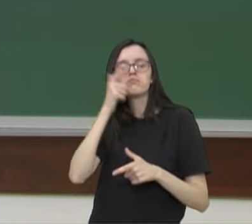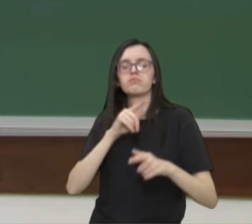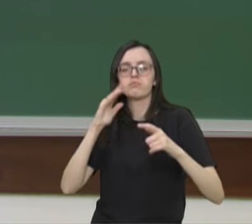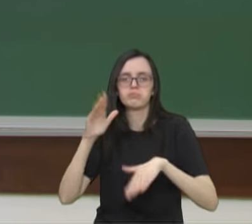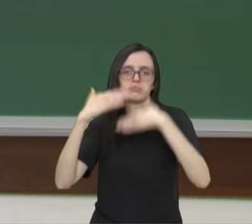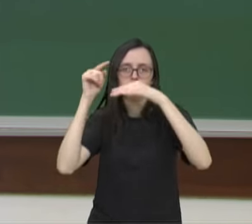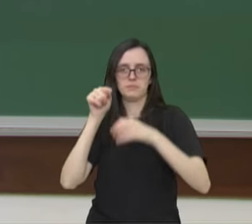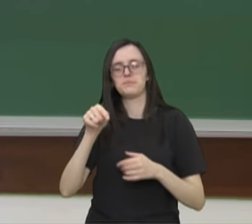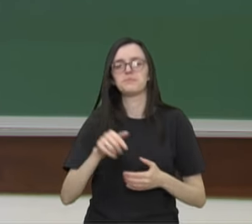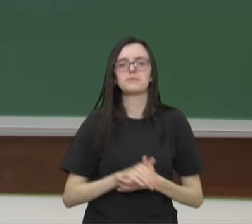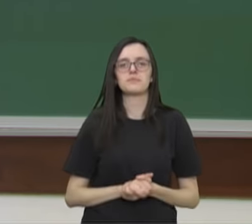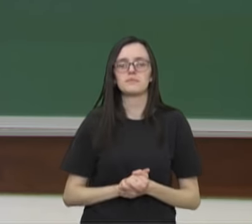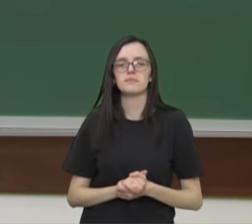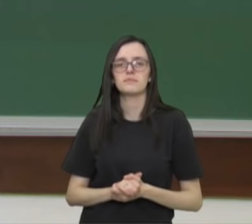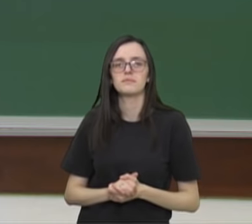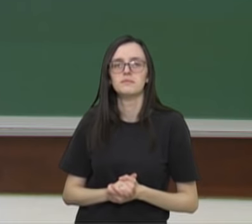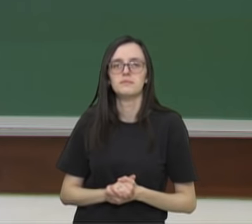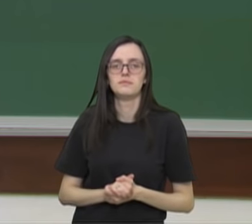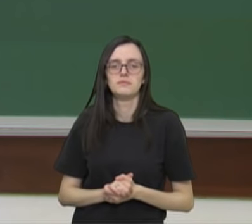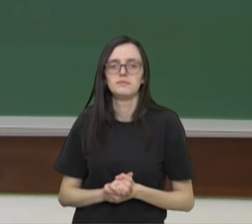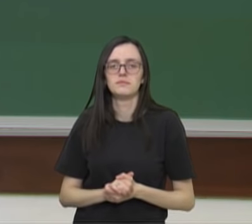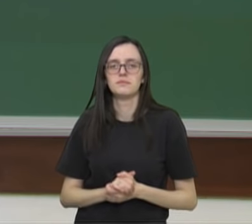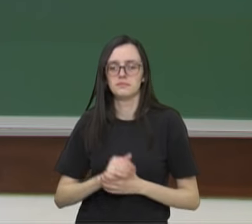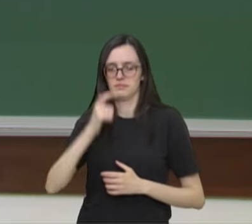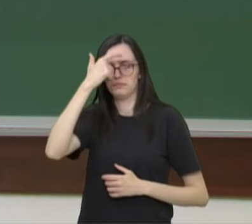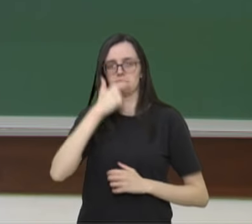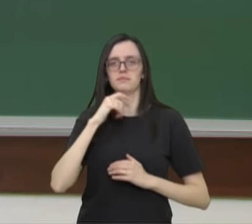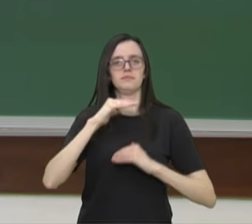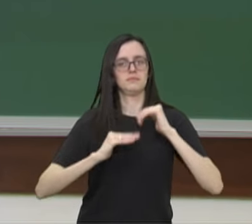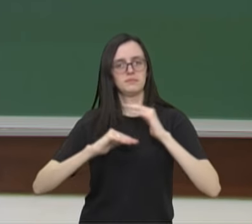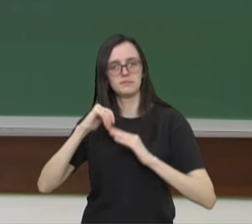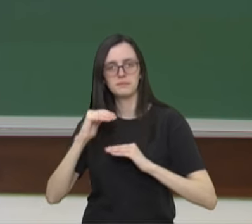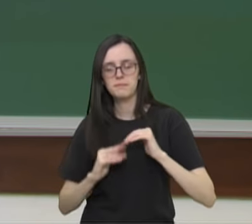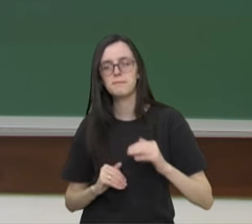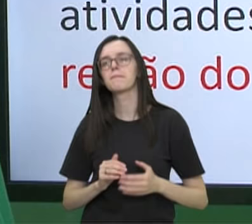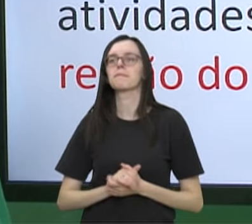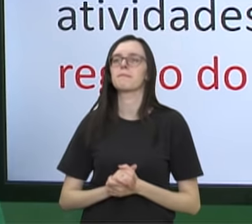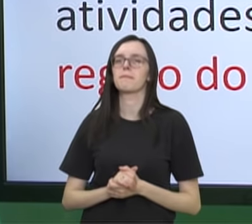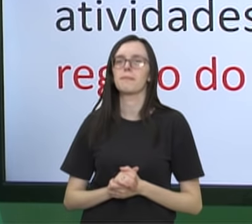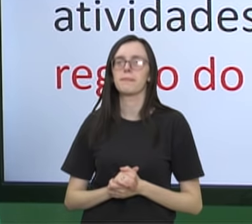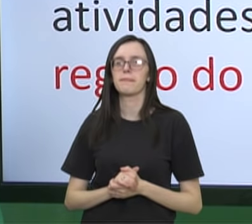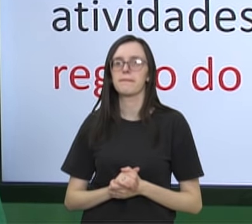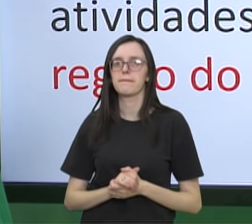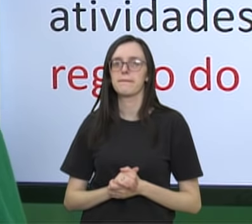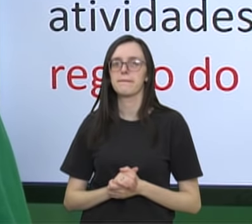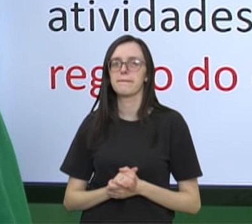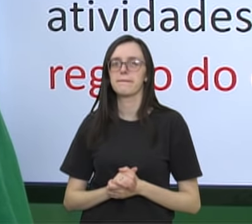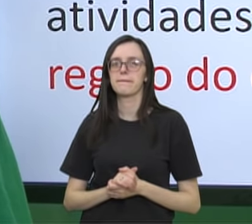da indústria como por exemplo a mão de obra que mais além